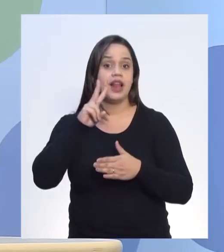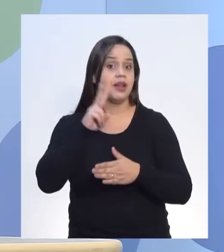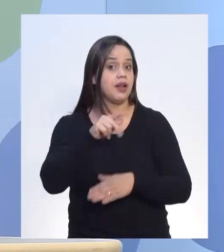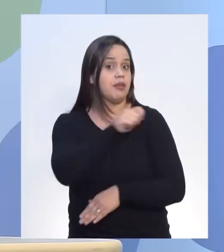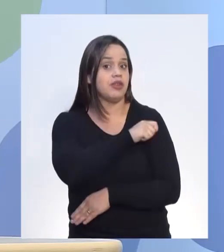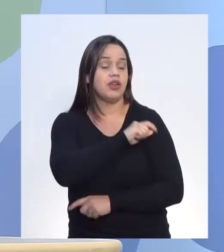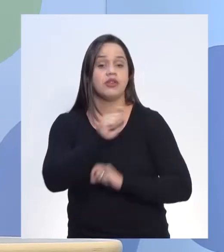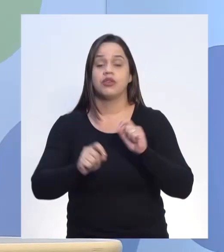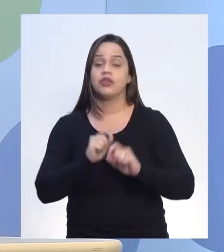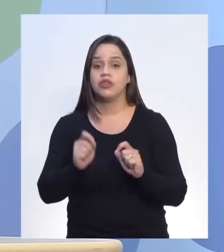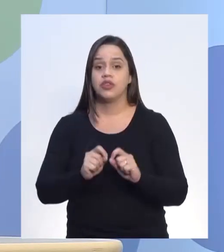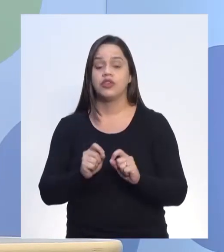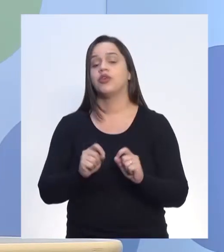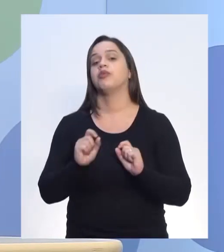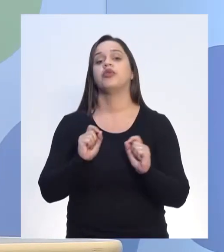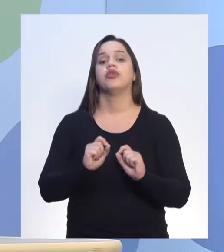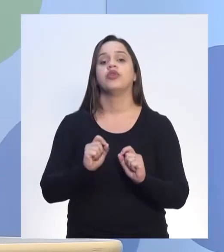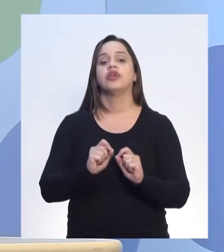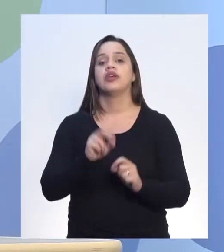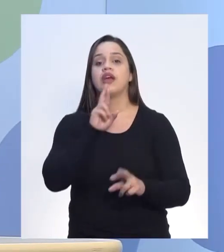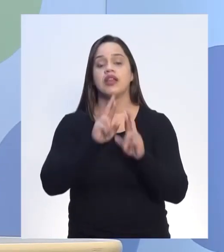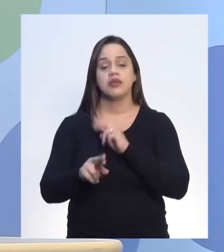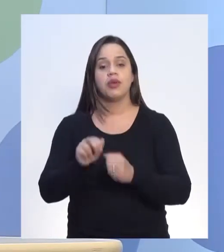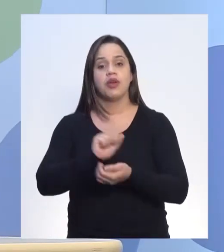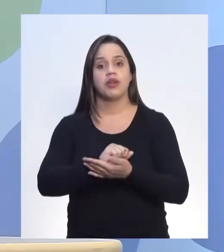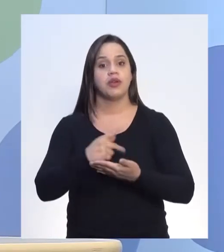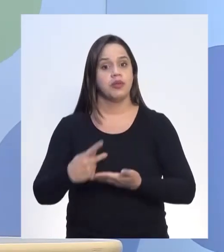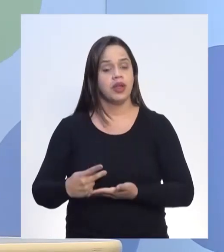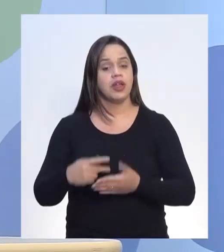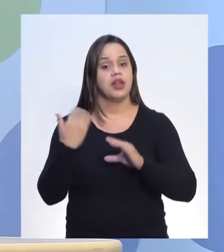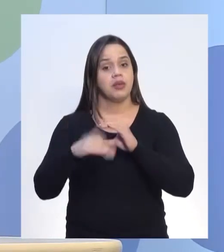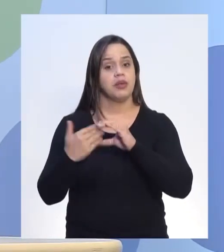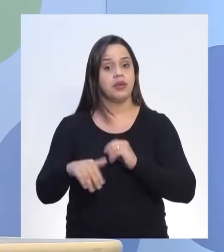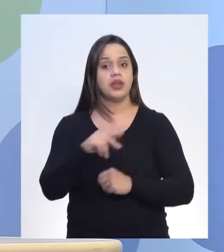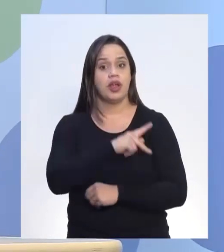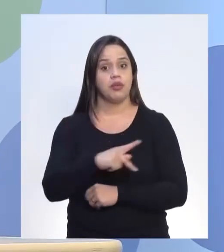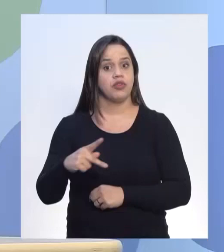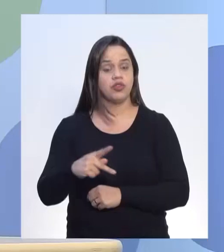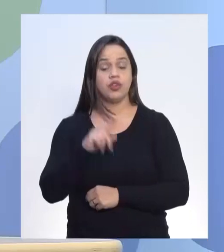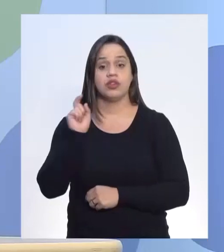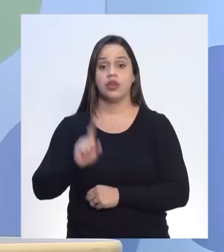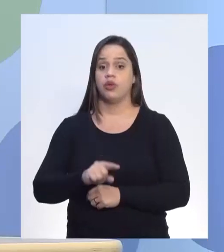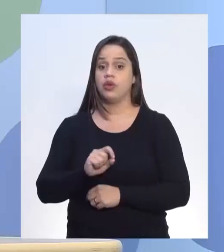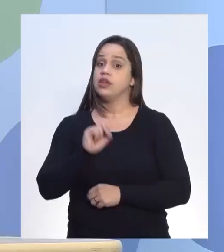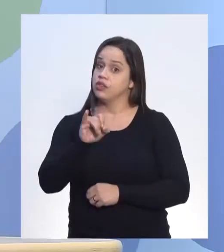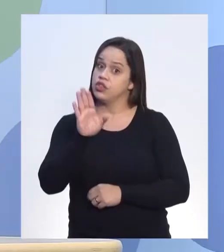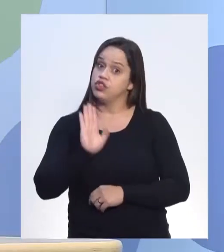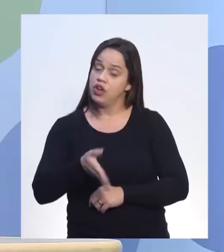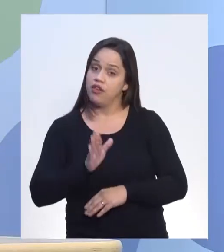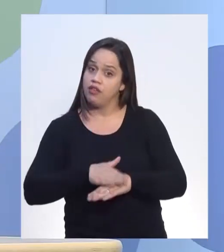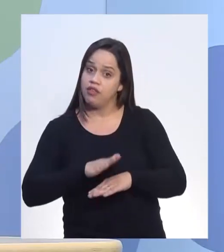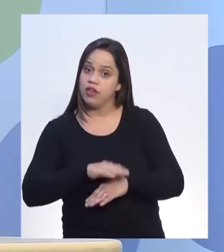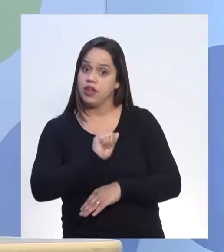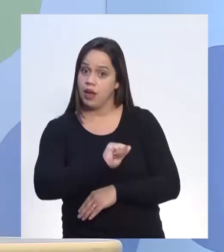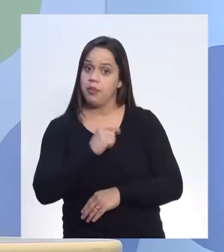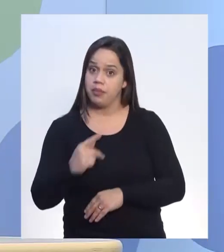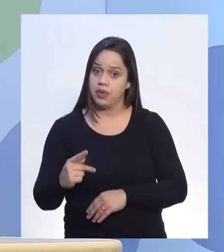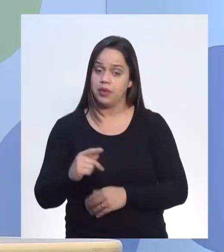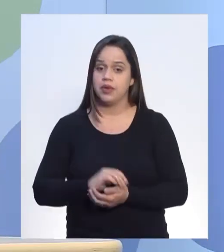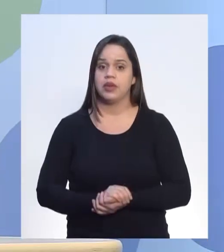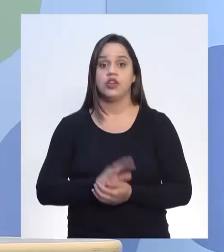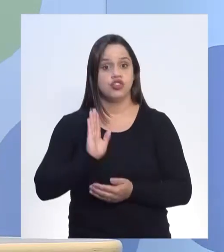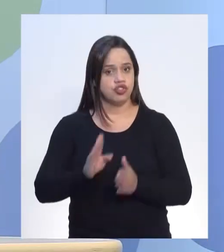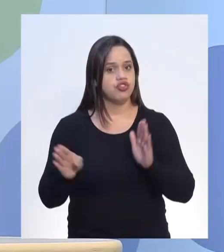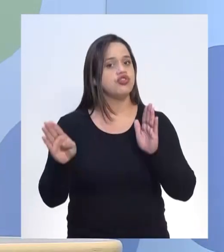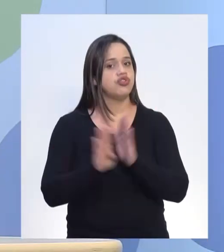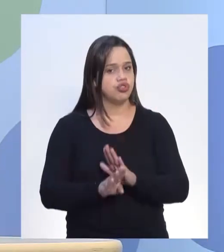alunos sobre a resolução da AP e enviar aos seus professores. Então, se vocês fizeram a AP, inclusive... Chegou, né?